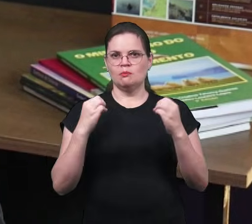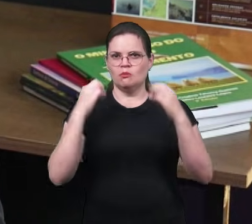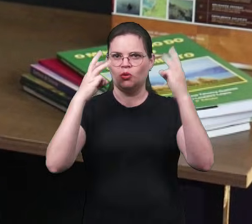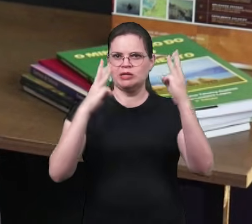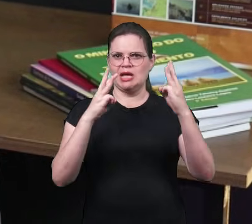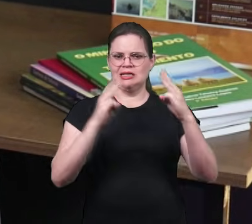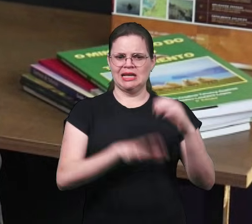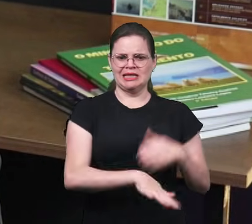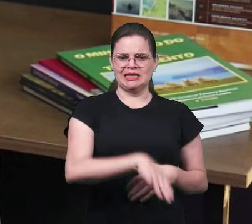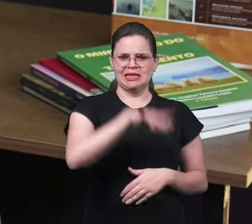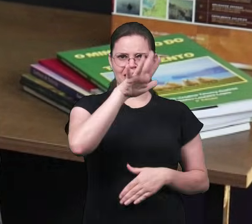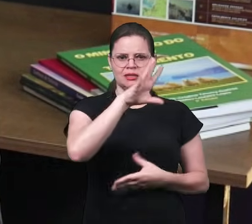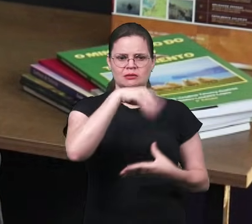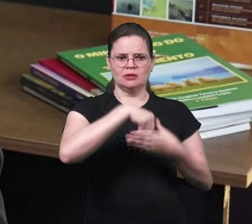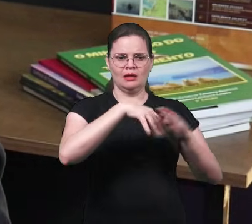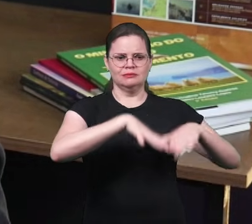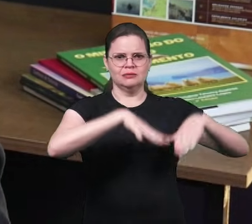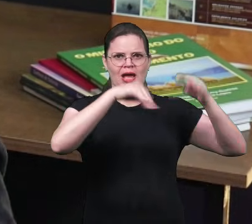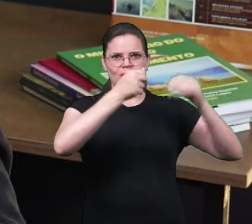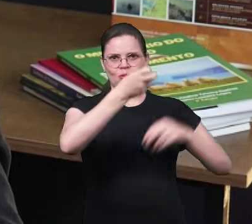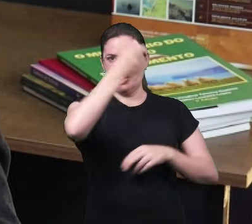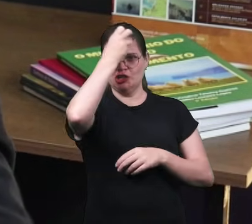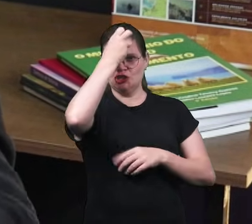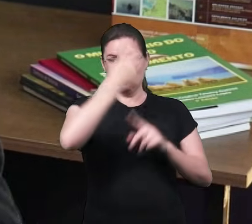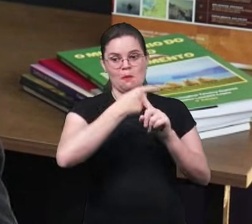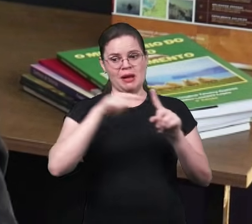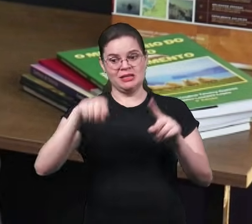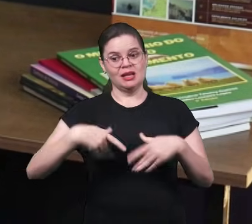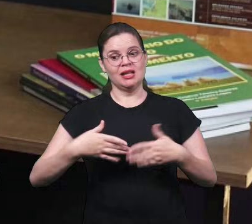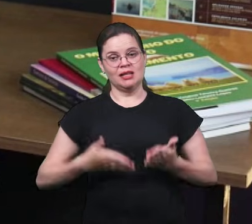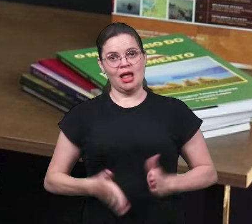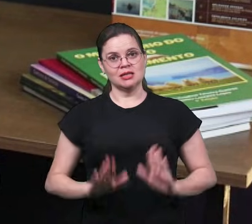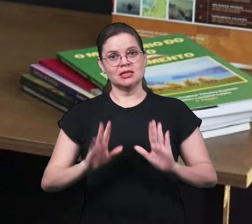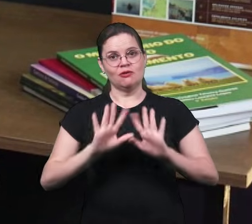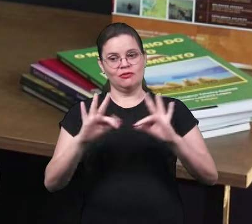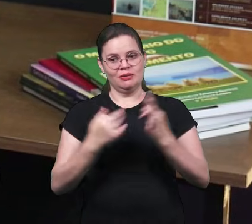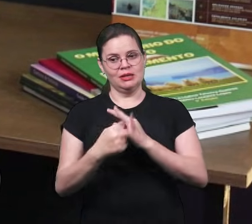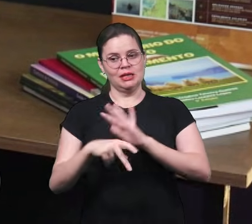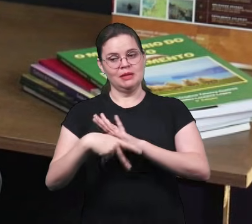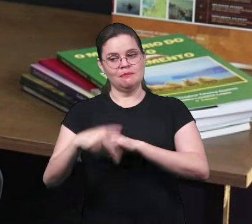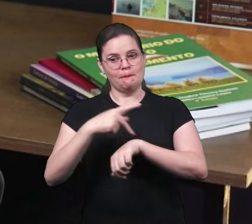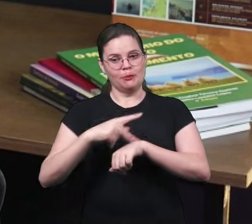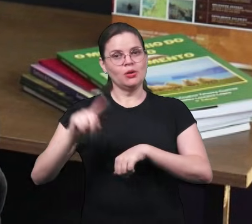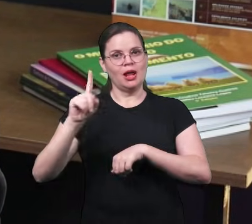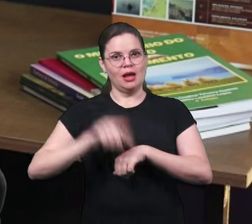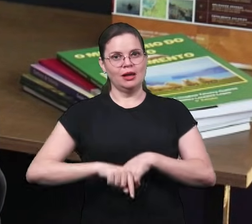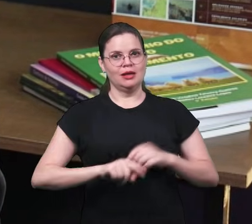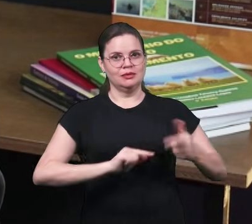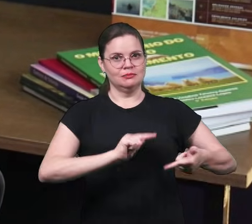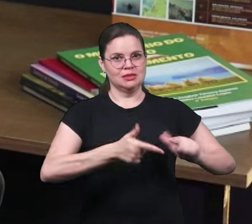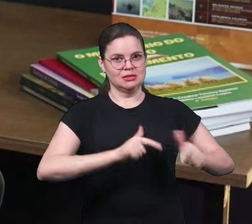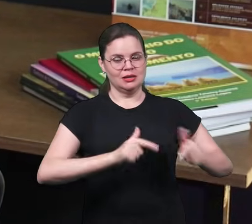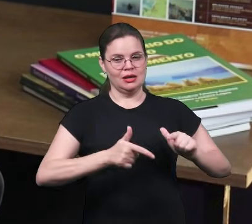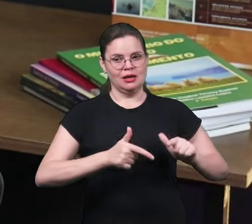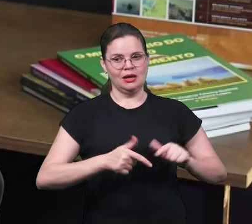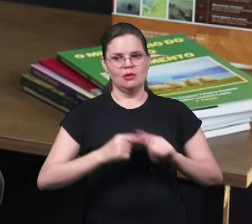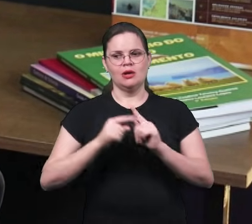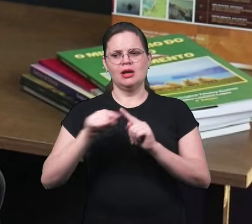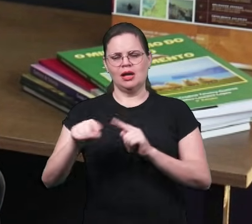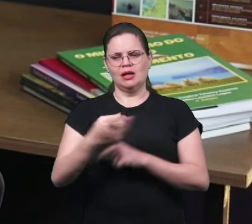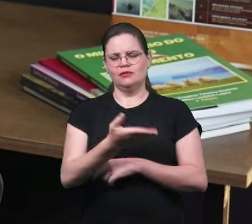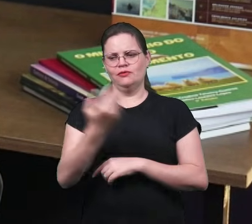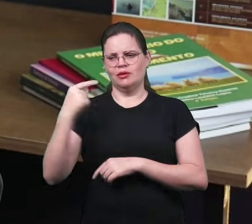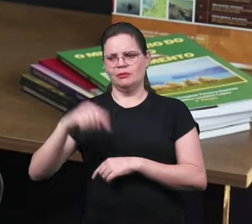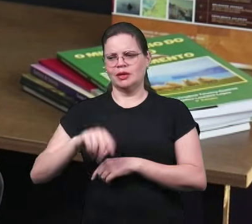esse conflito dentro dele, Sim. mas que aprendeu a apacentar, e agora Jetro, ele ouve aquilo